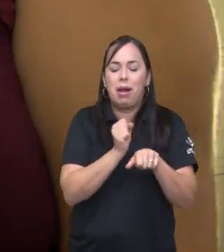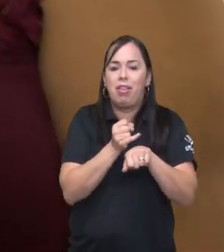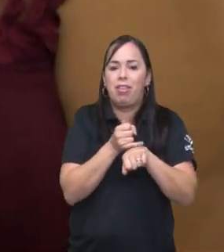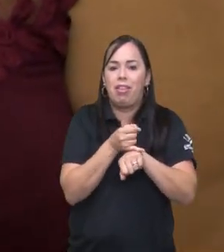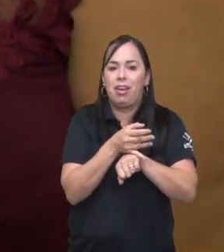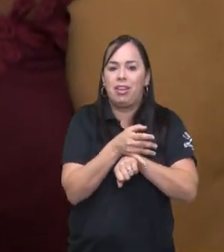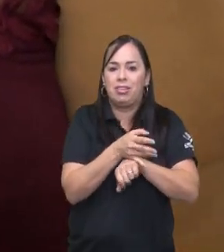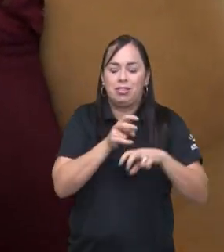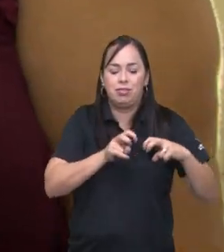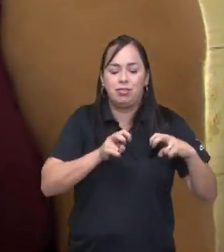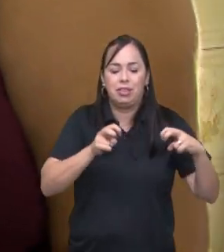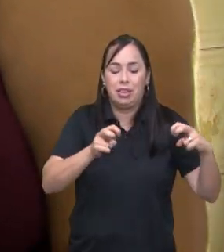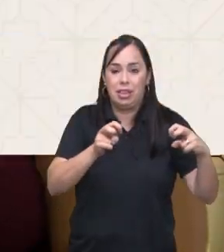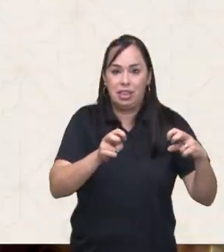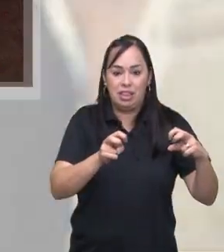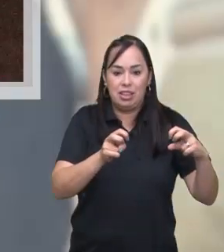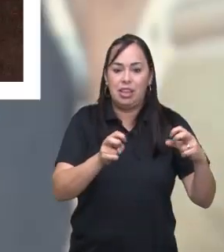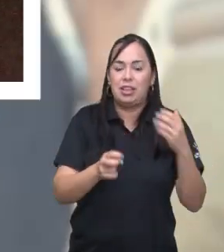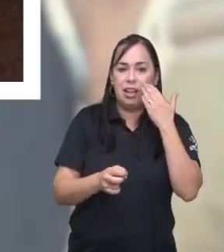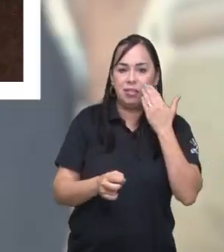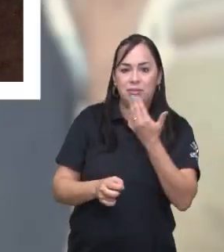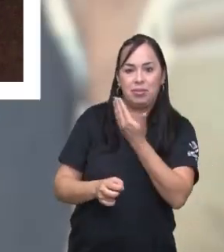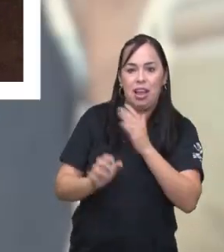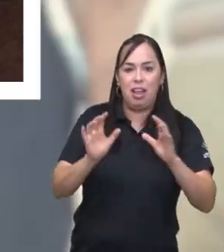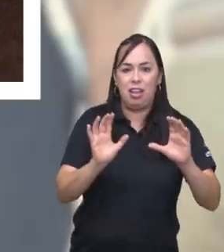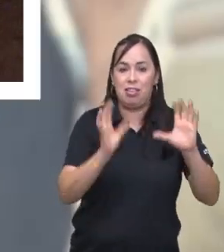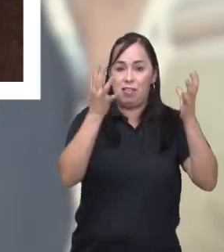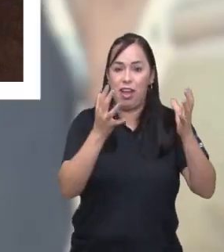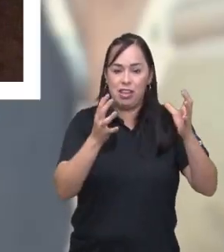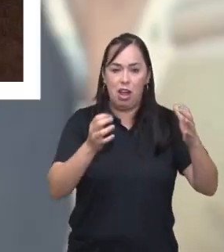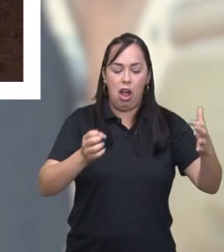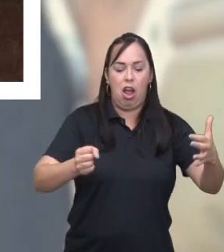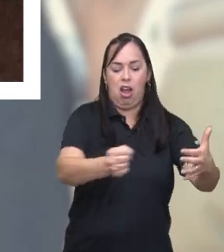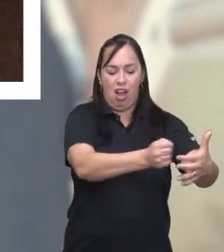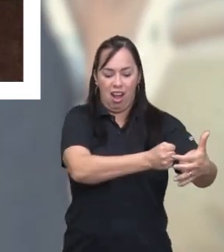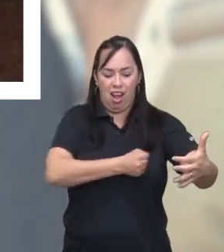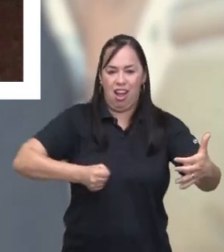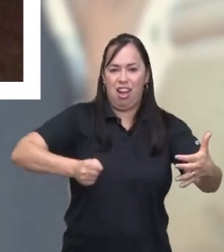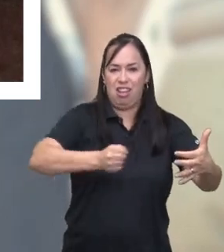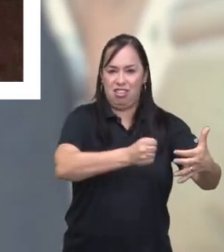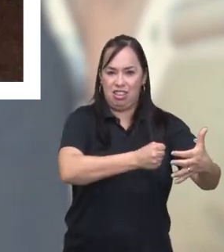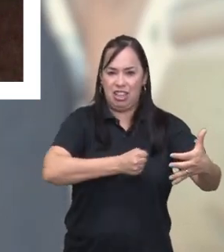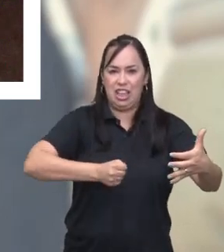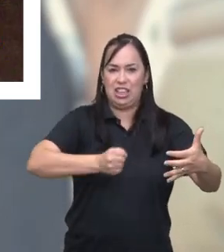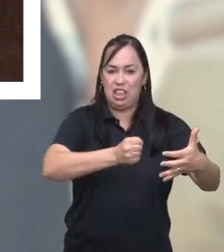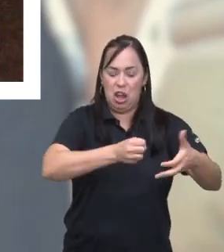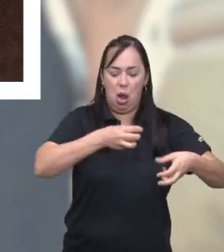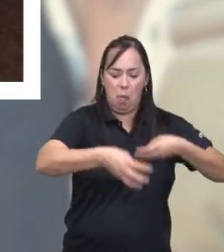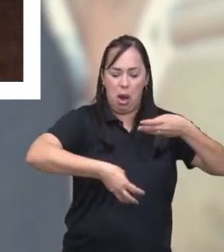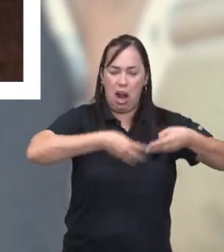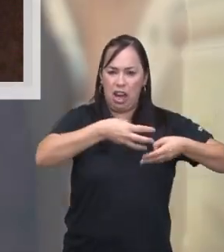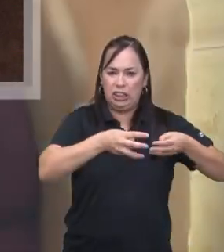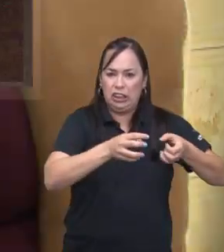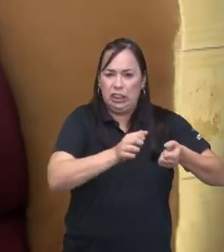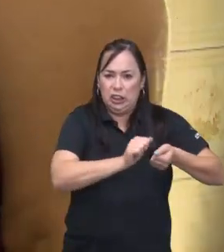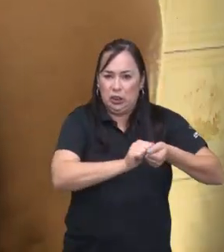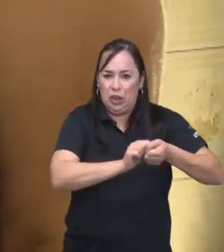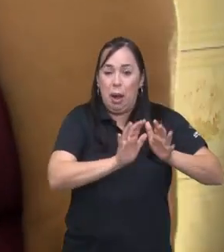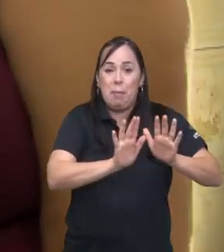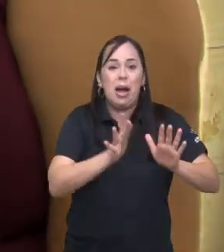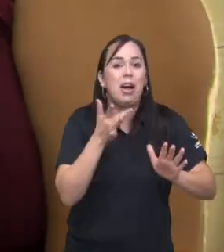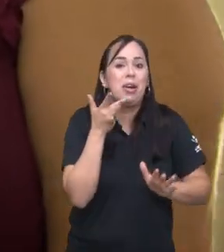nós íamos, nas primeiras festas, era aqueles panelão, saía aquele macarrão até grudado, mas era gostoso, né? Às